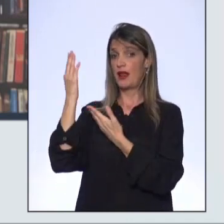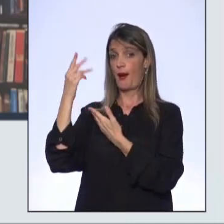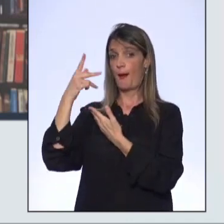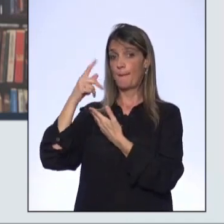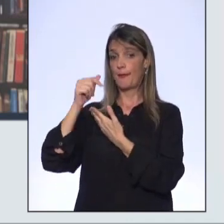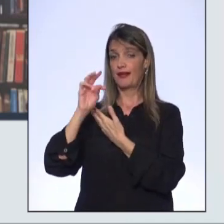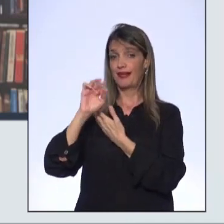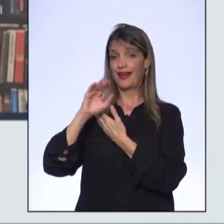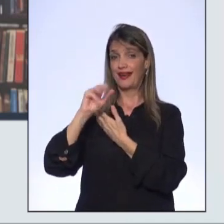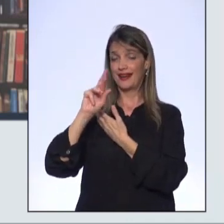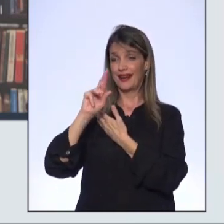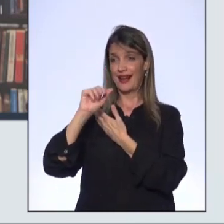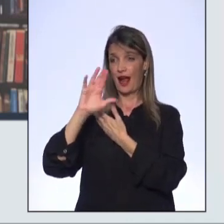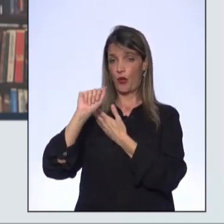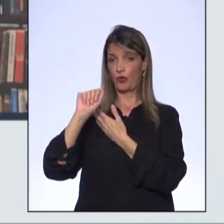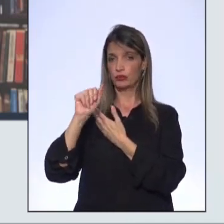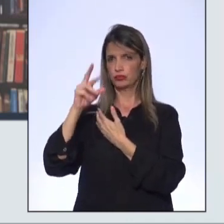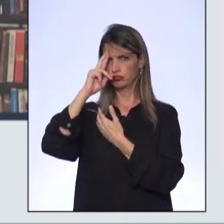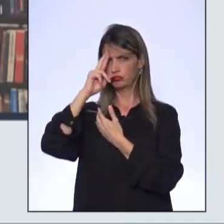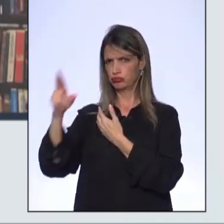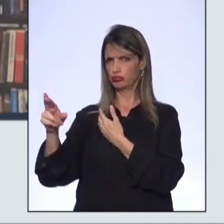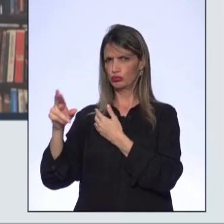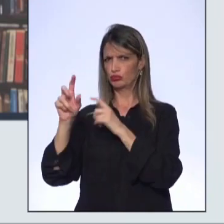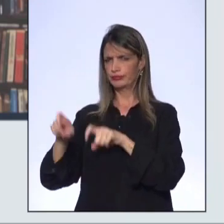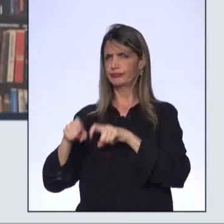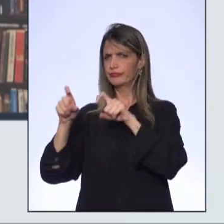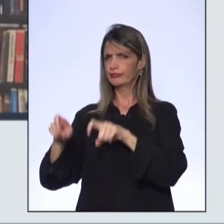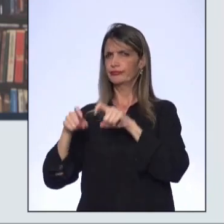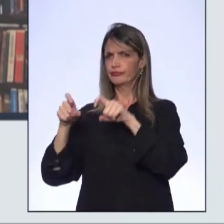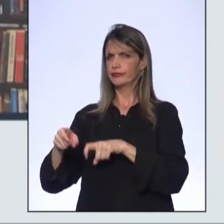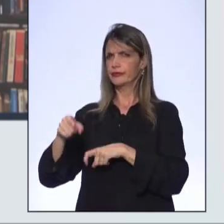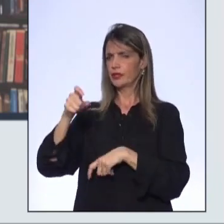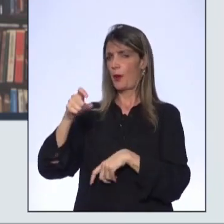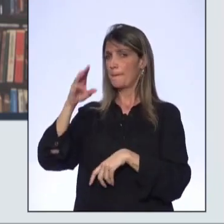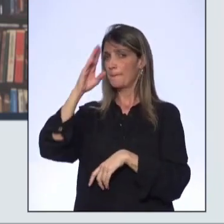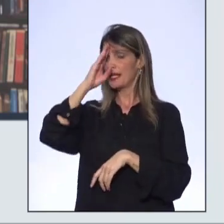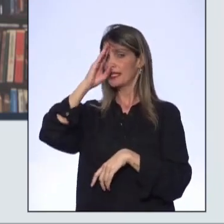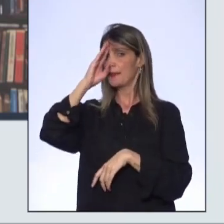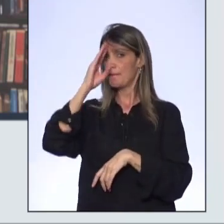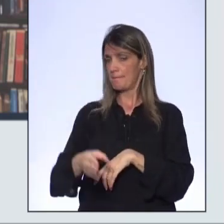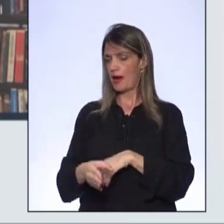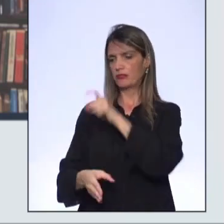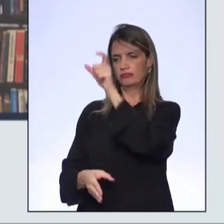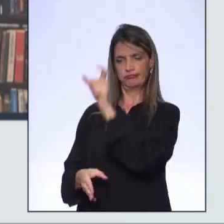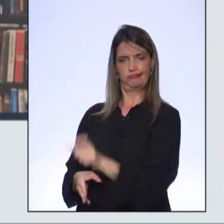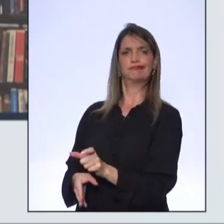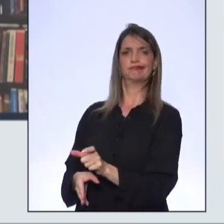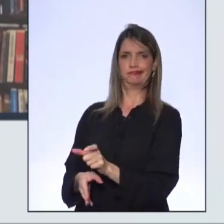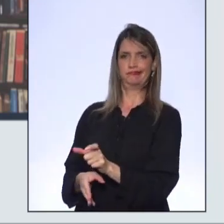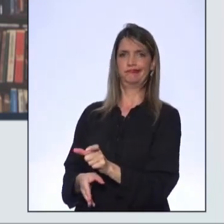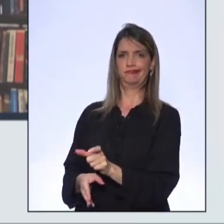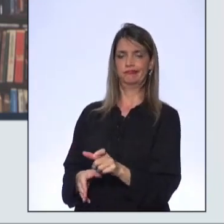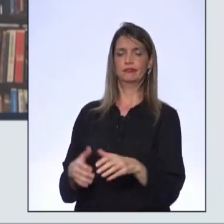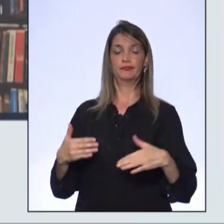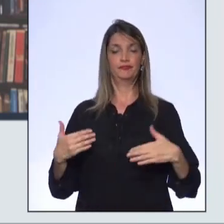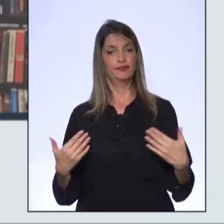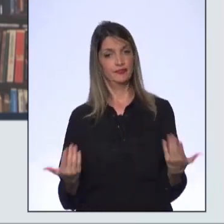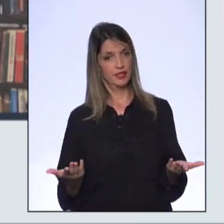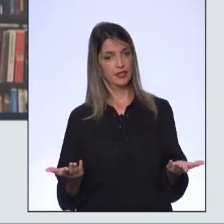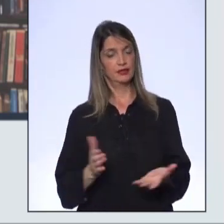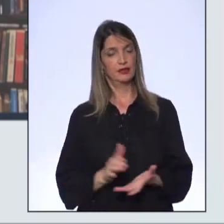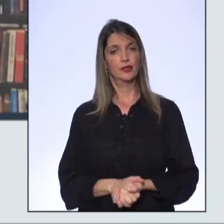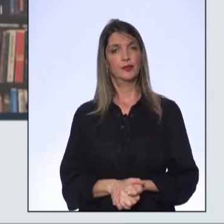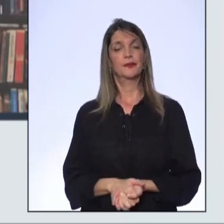o senhor de engenho era uma das figuras principais, se não a principal figura. Então, tá aí